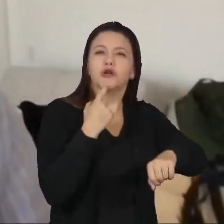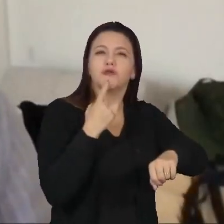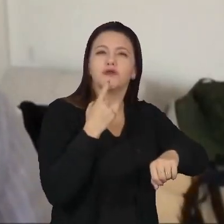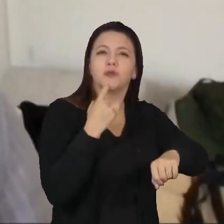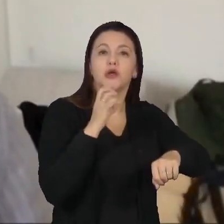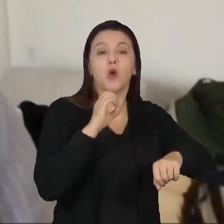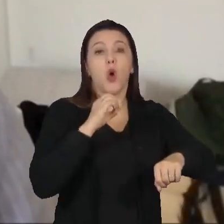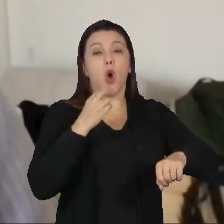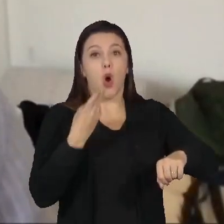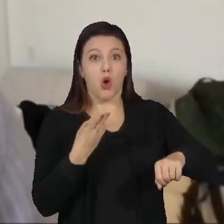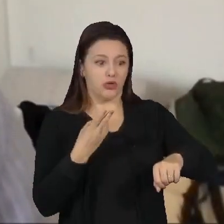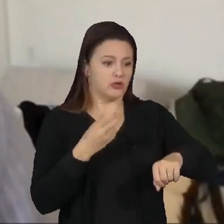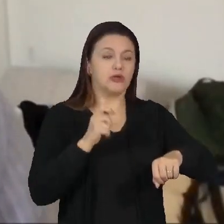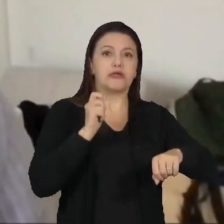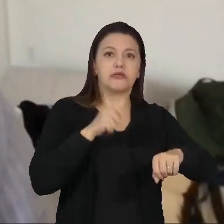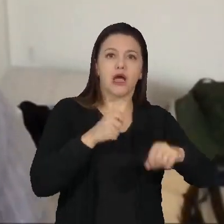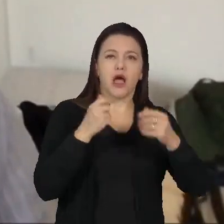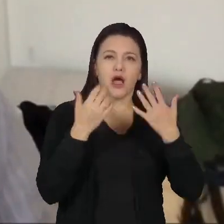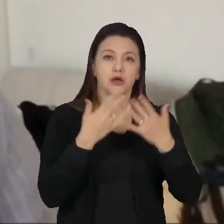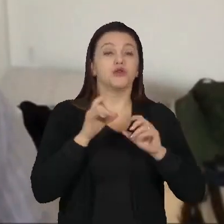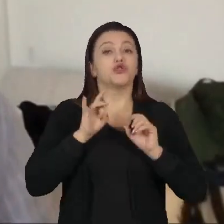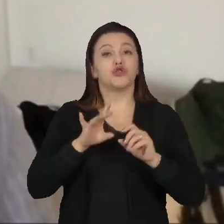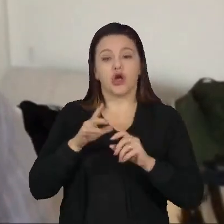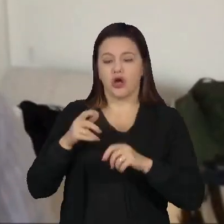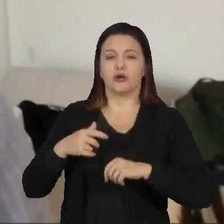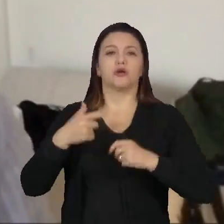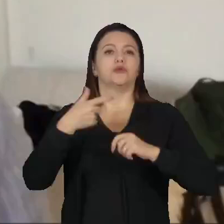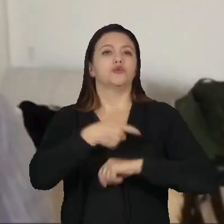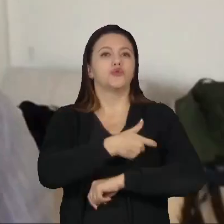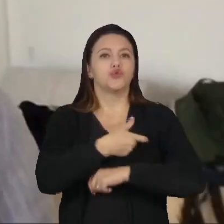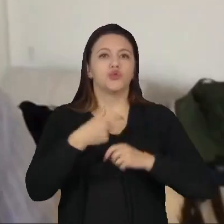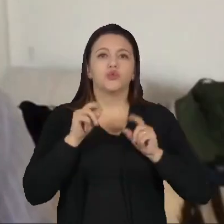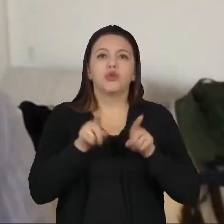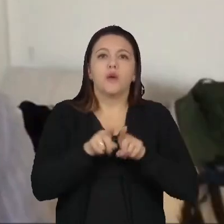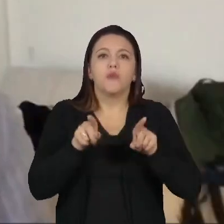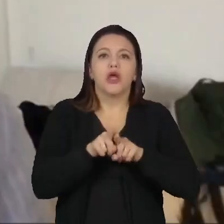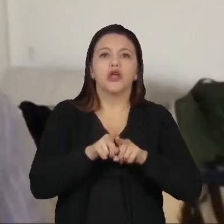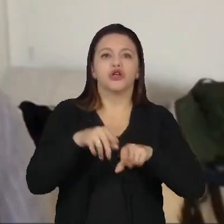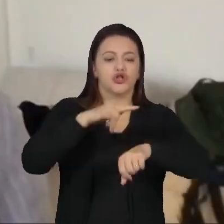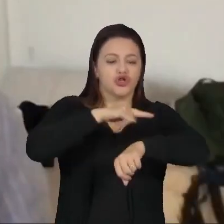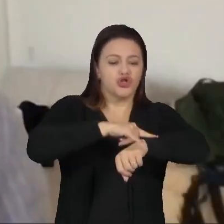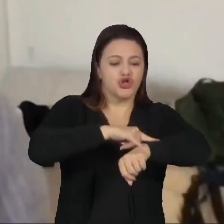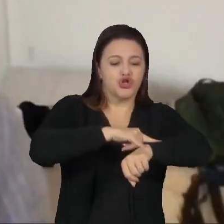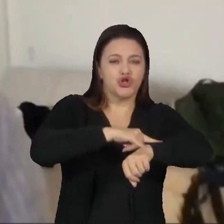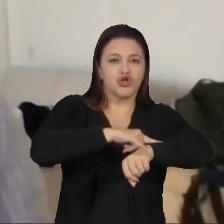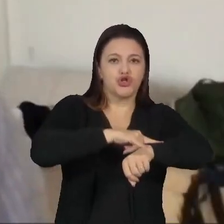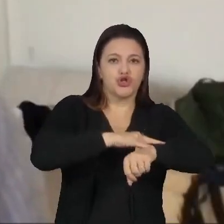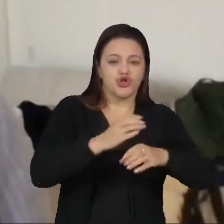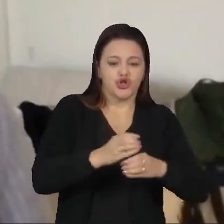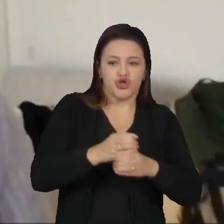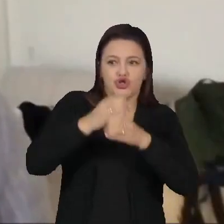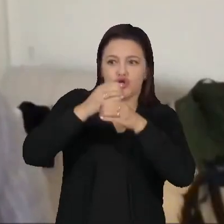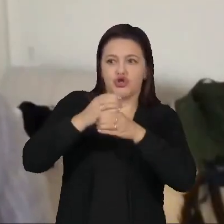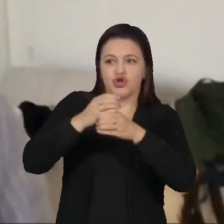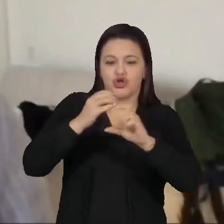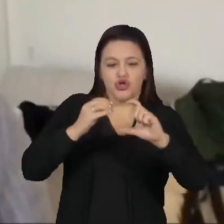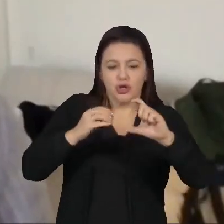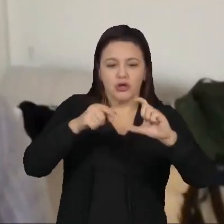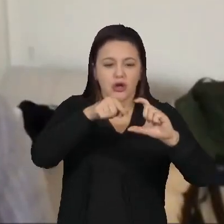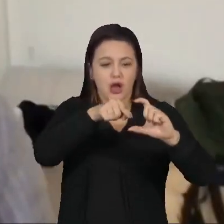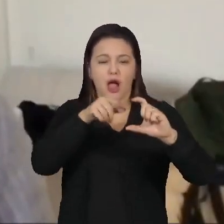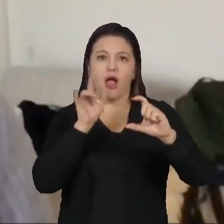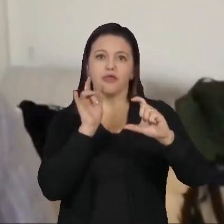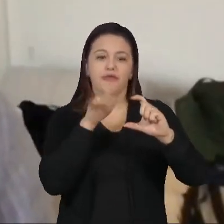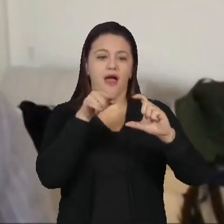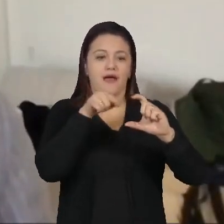o sangue invisível, que é detectado em exame de urina. Então faz o exame de urina por algum motivo e percebe traços de sangue na urina. Nenhuma das 2 coisas